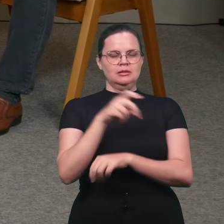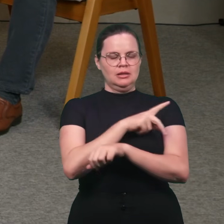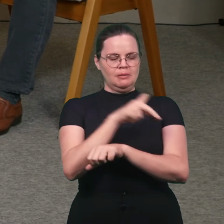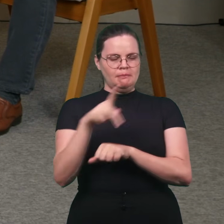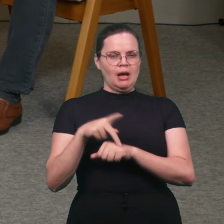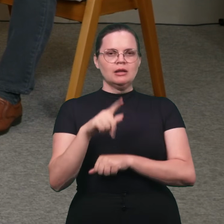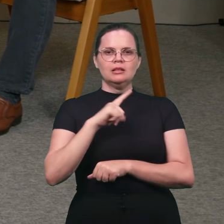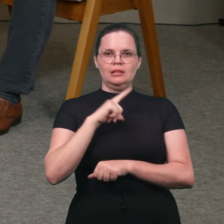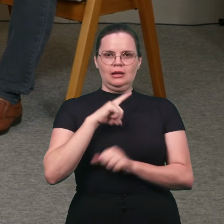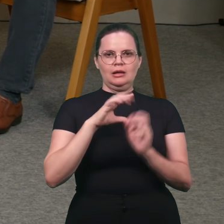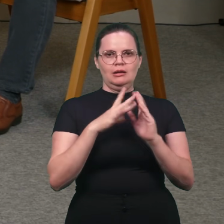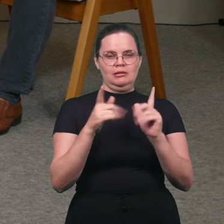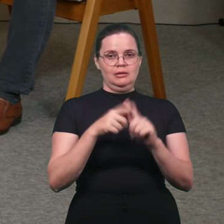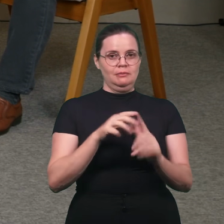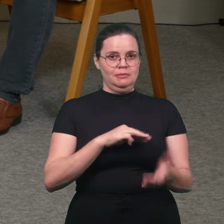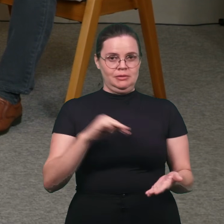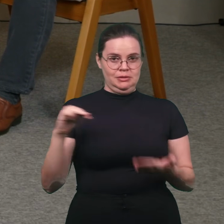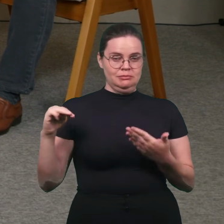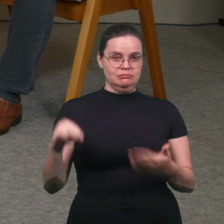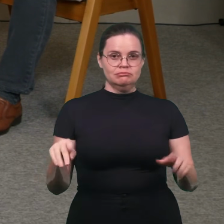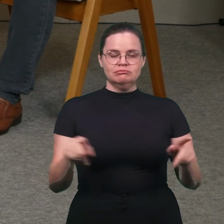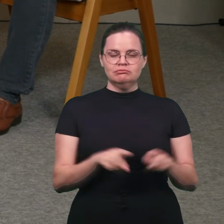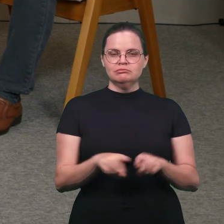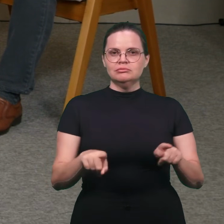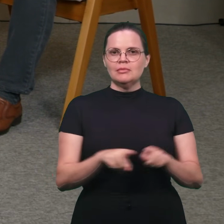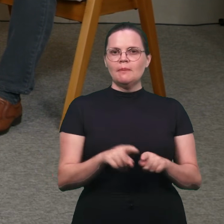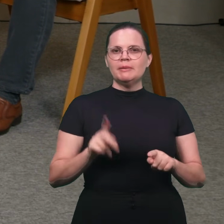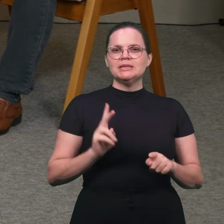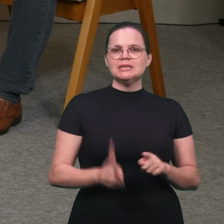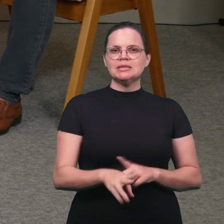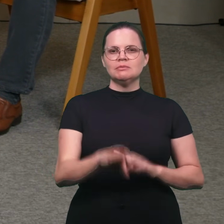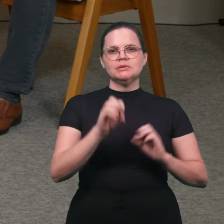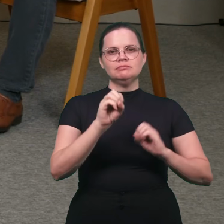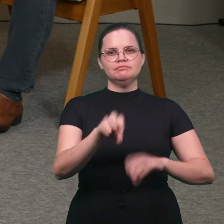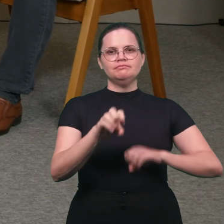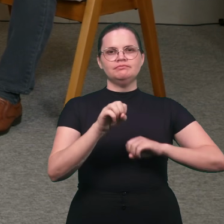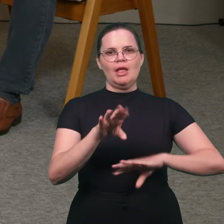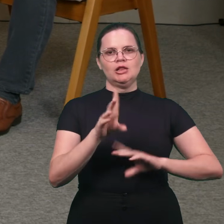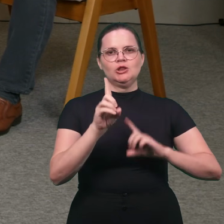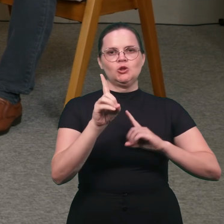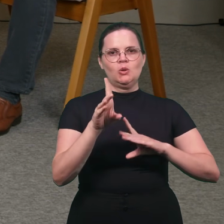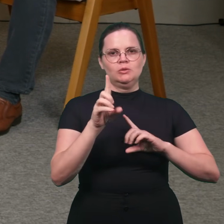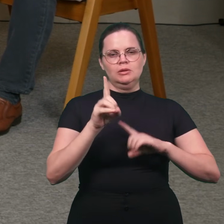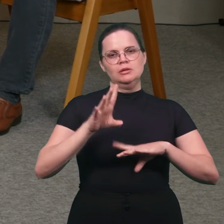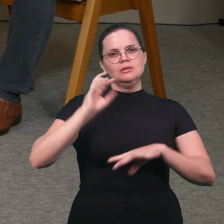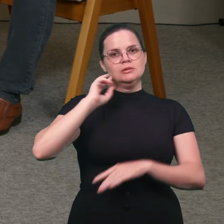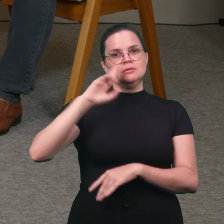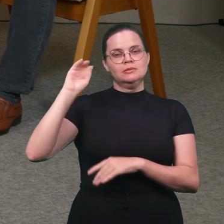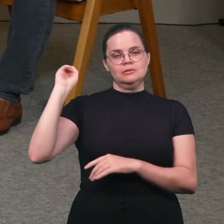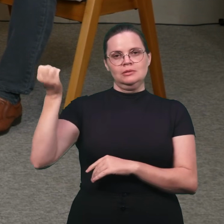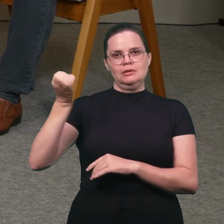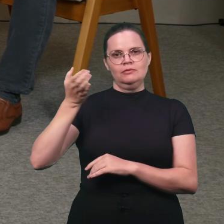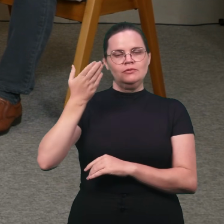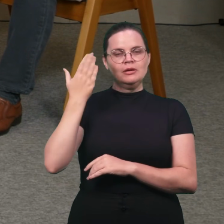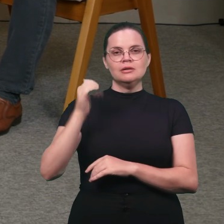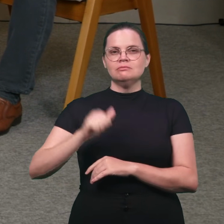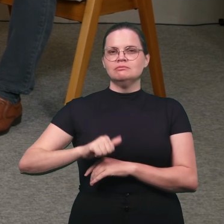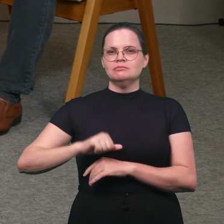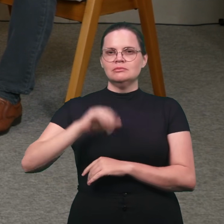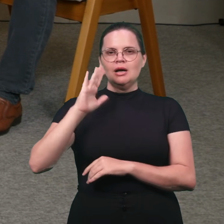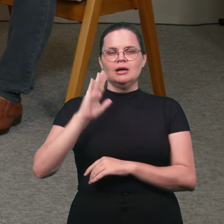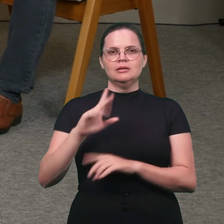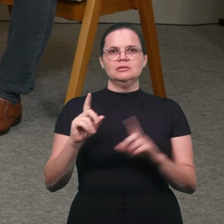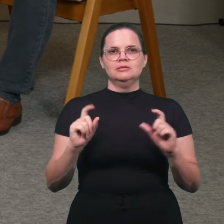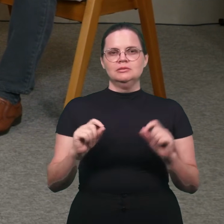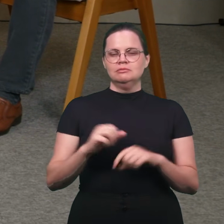mais consistente, levando as doutrinas reveladas e cada vez crescendo mais, pastor